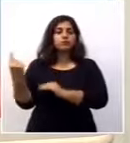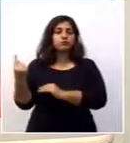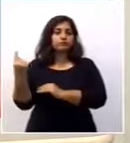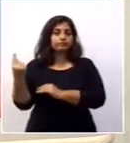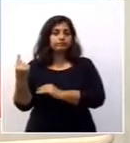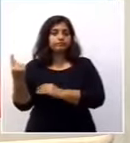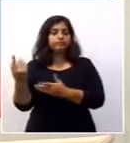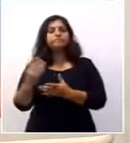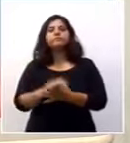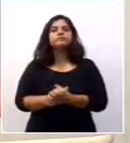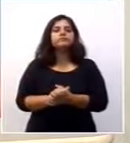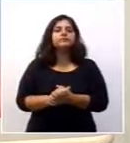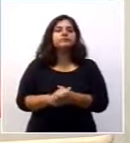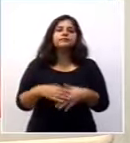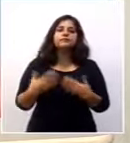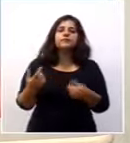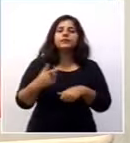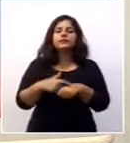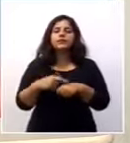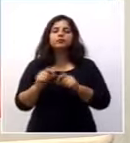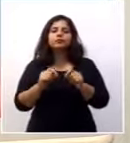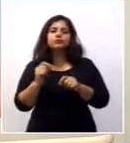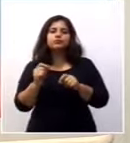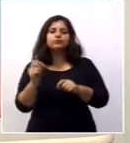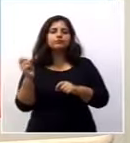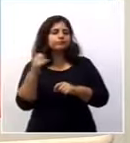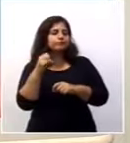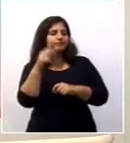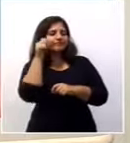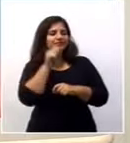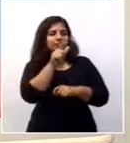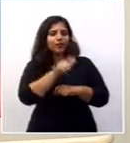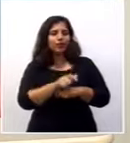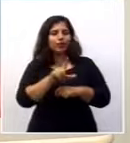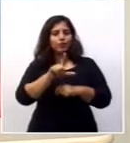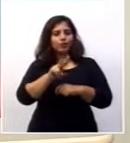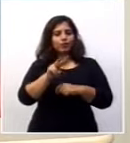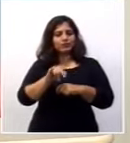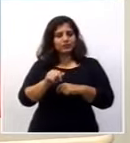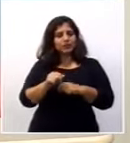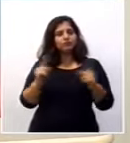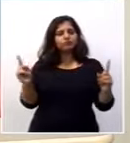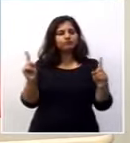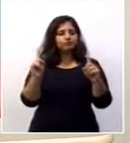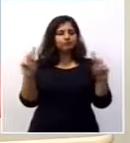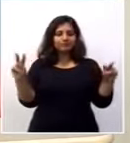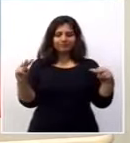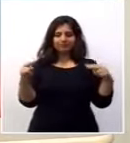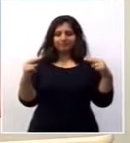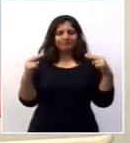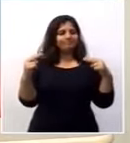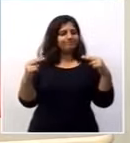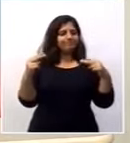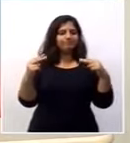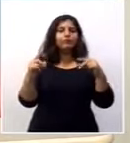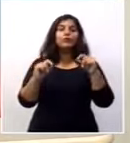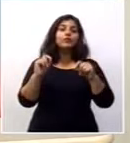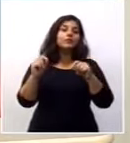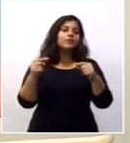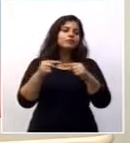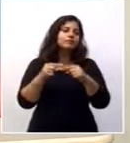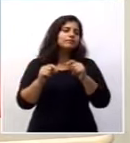sozinho. E nesse tempo ele conheceu Luzia. Os dois se olharam e que por